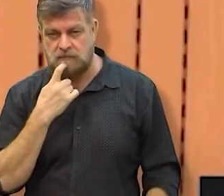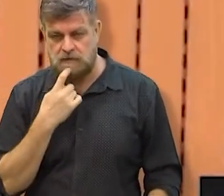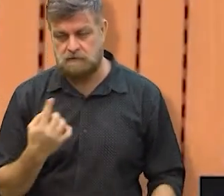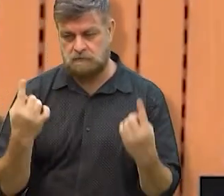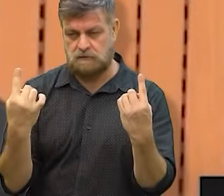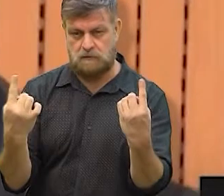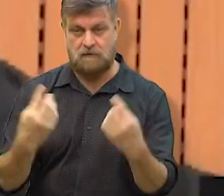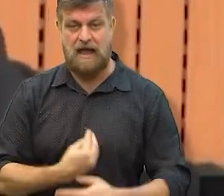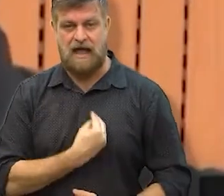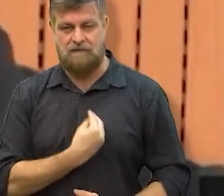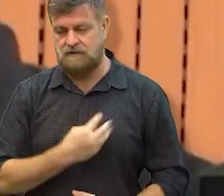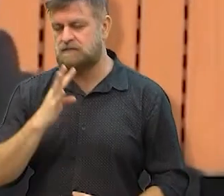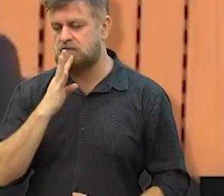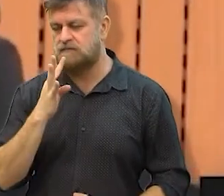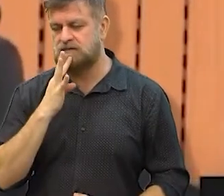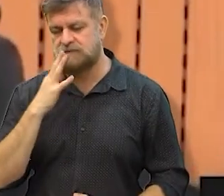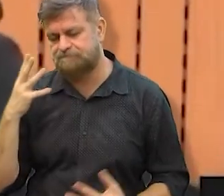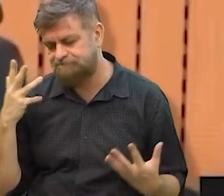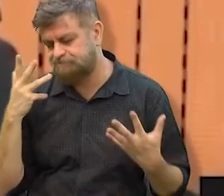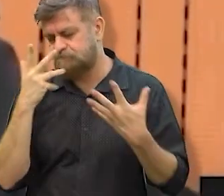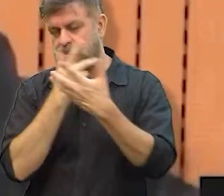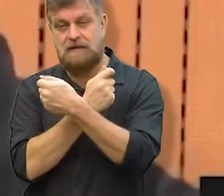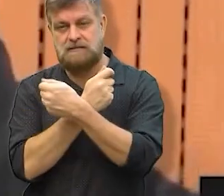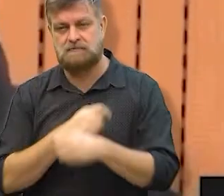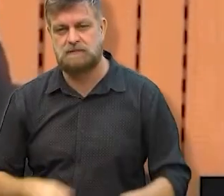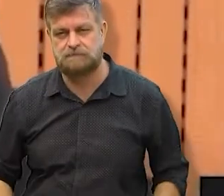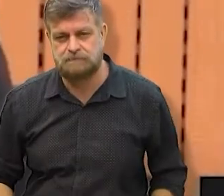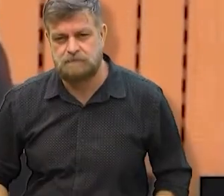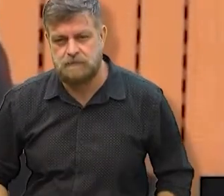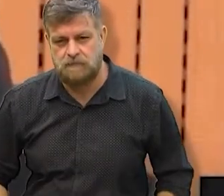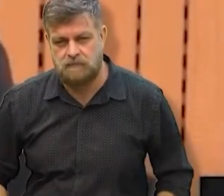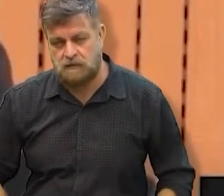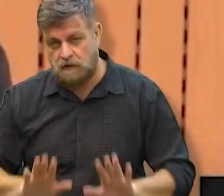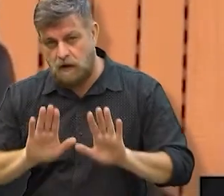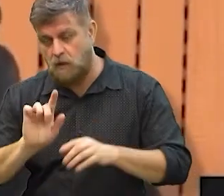conhecer hoje 2 histórias de vida belíssimas,